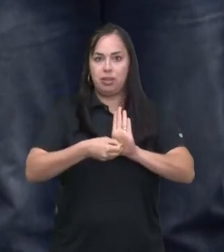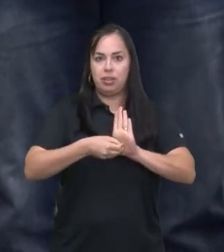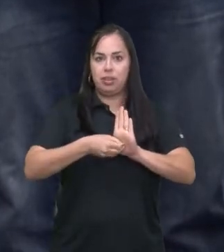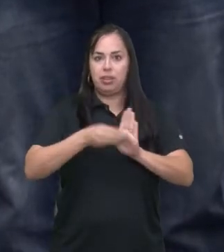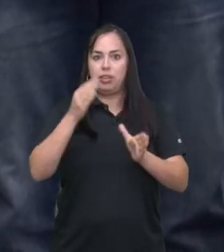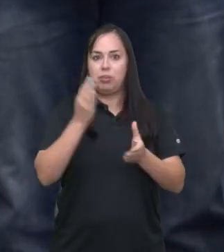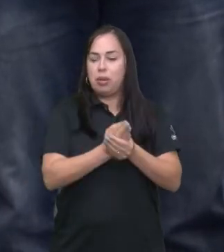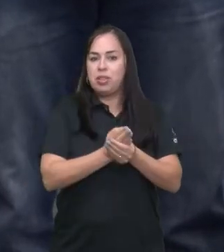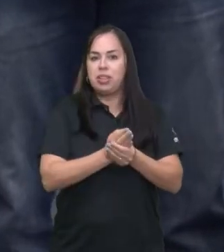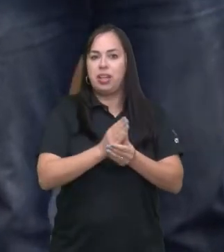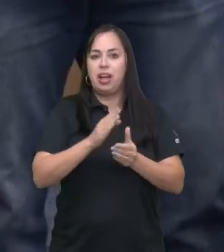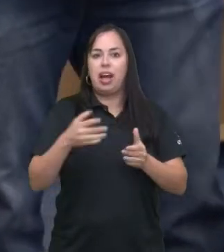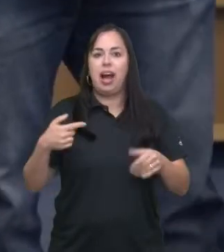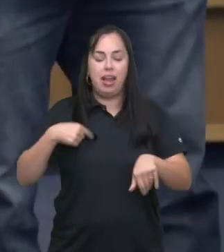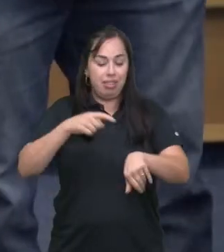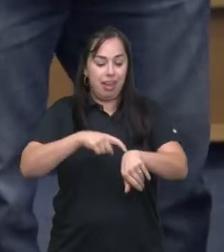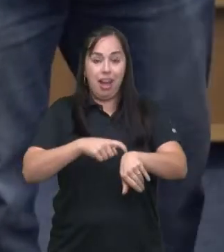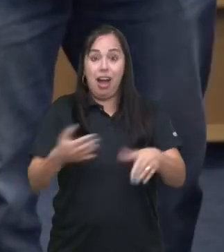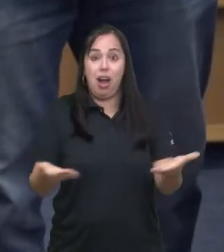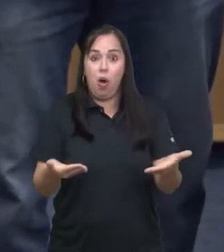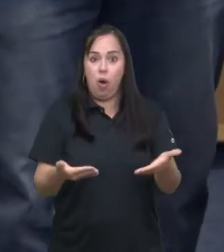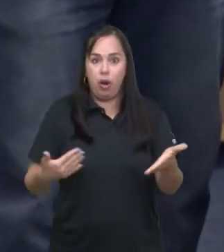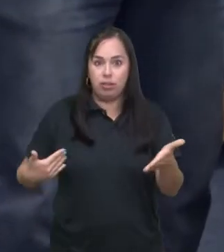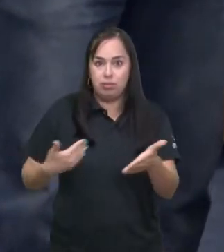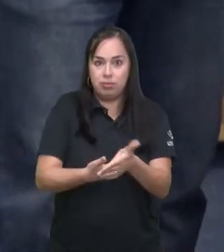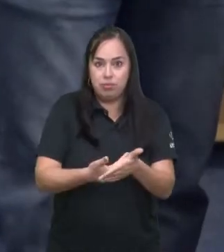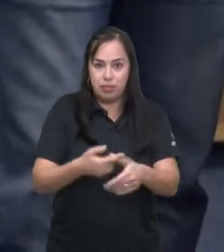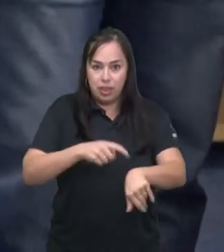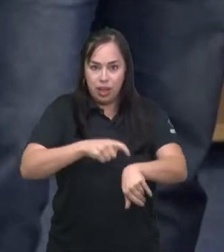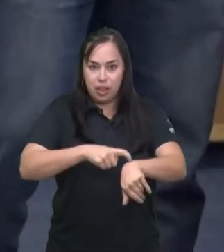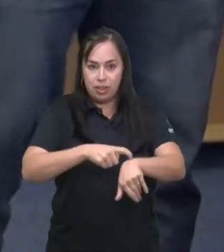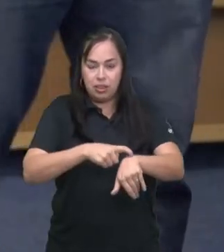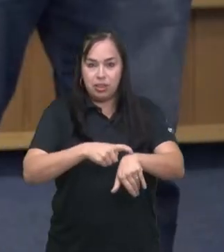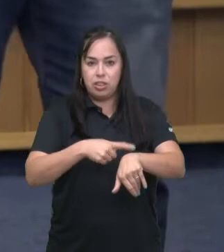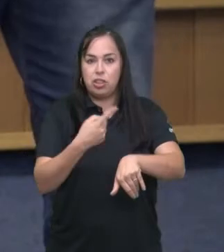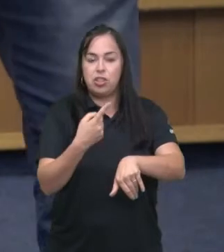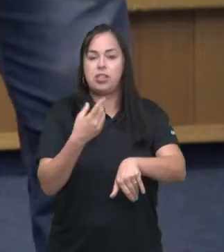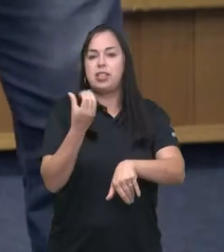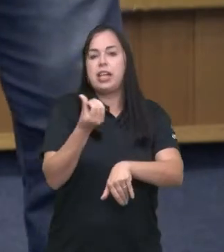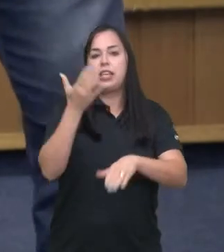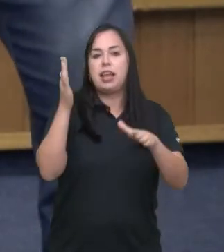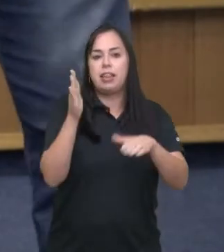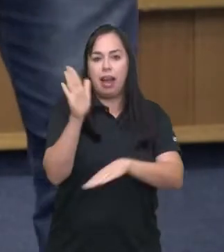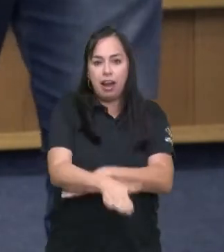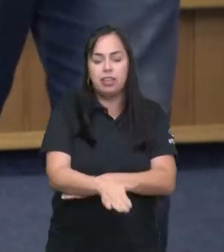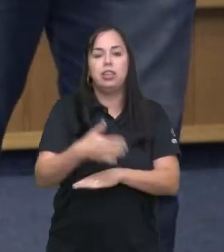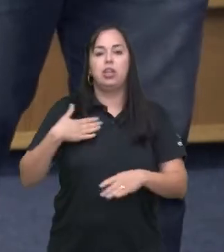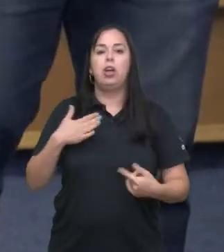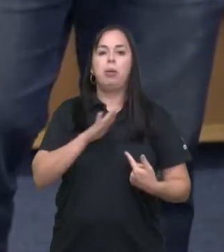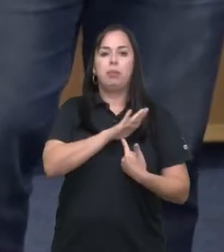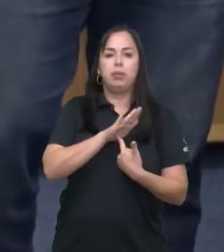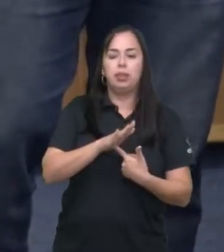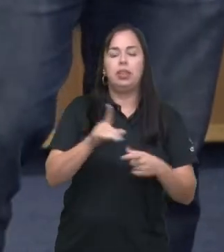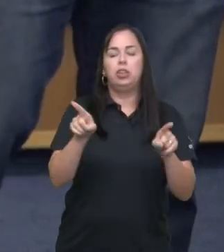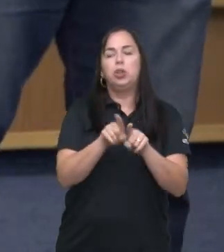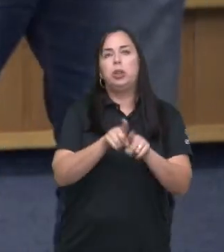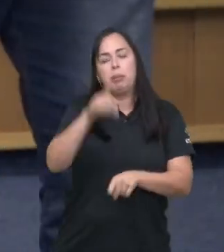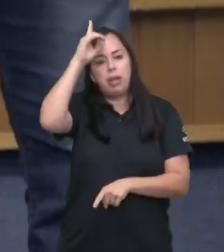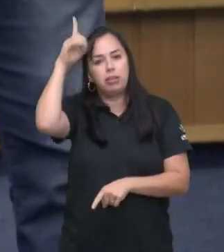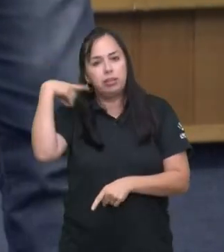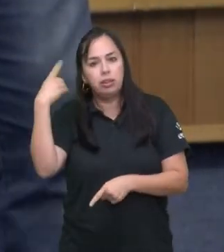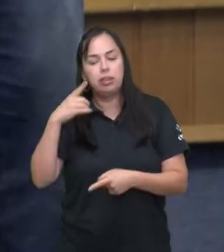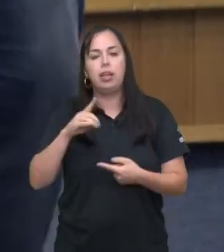até agora às 18 horas. Nós apresentamos, vereadora Dulce Rita, vários vereadores aqui